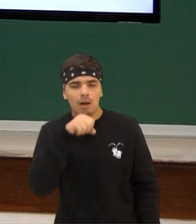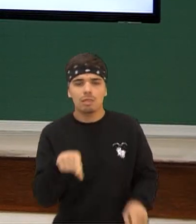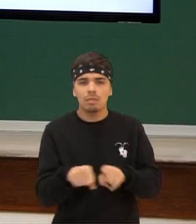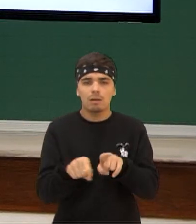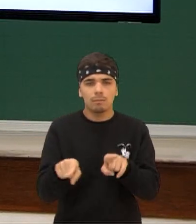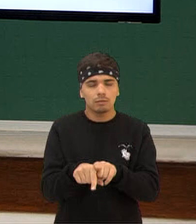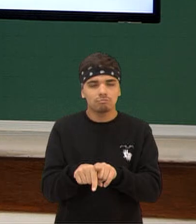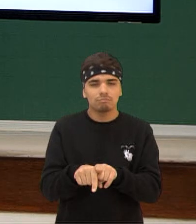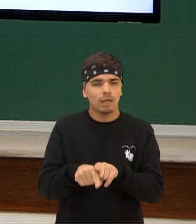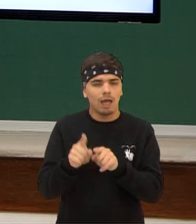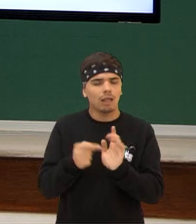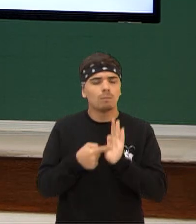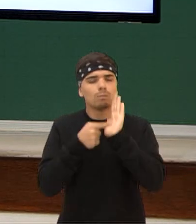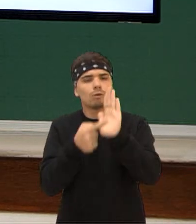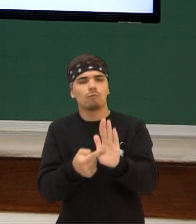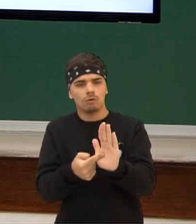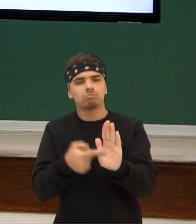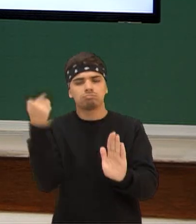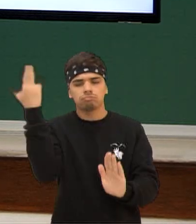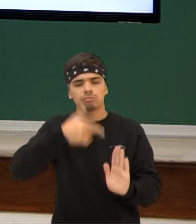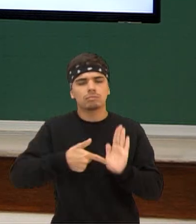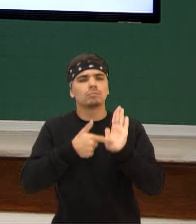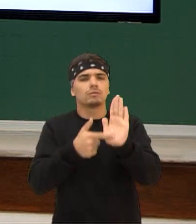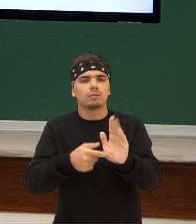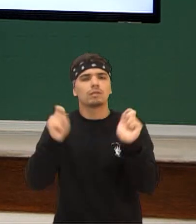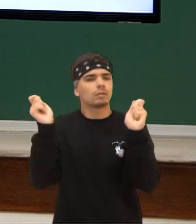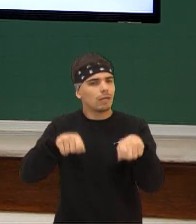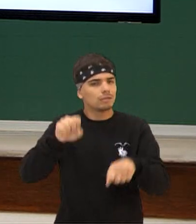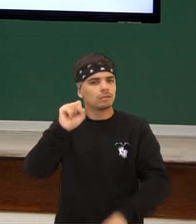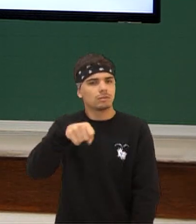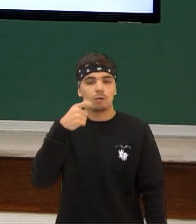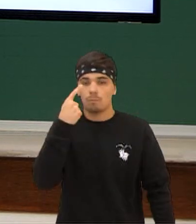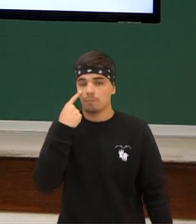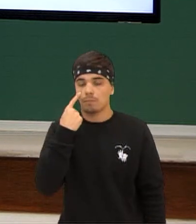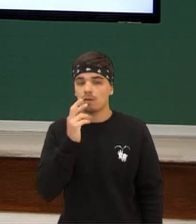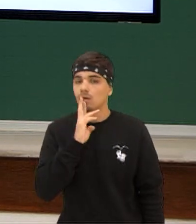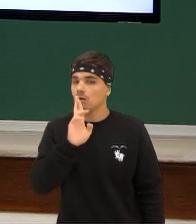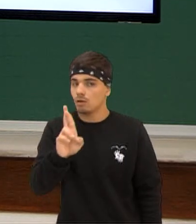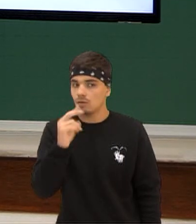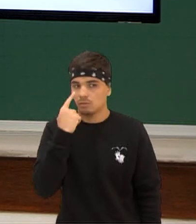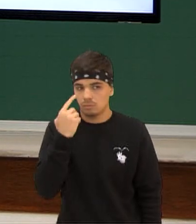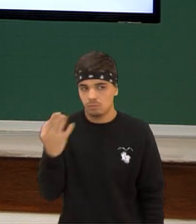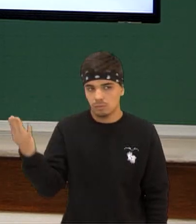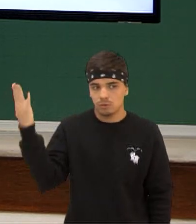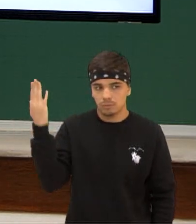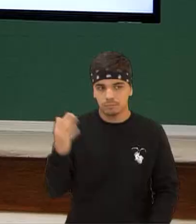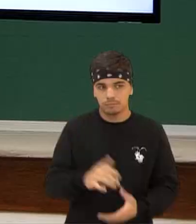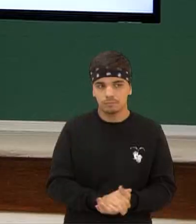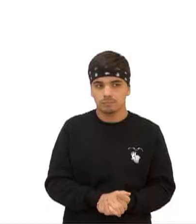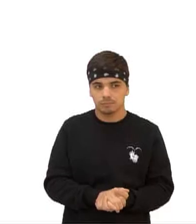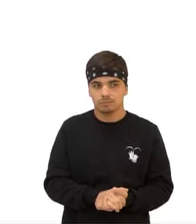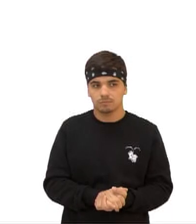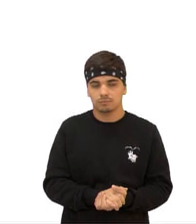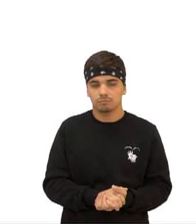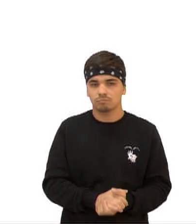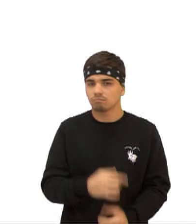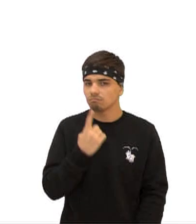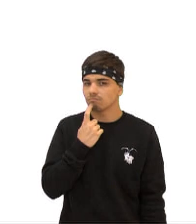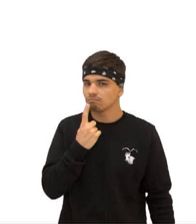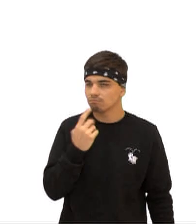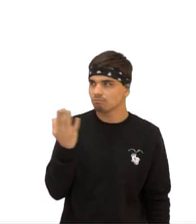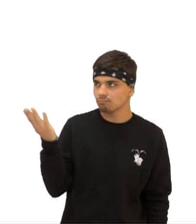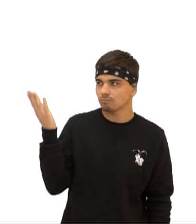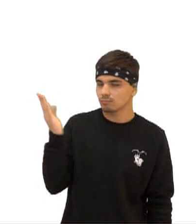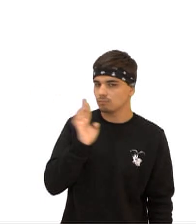e o que que ela fez provou que ela conseguia me sim então a minha resposta o atendido Chicken page